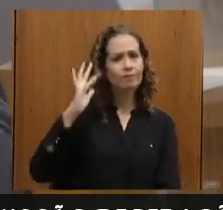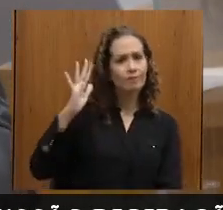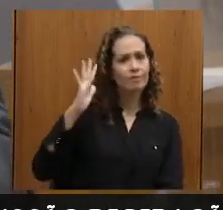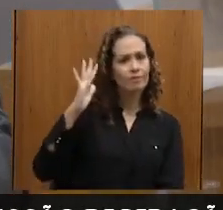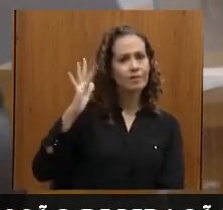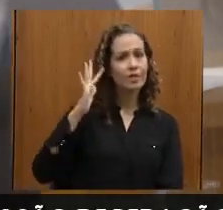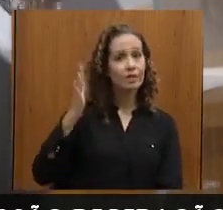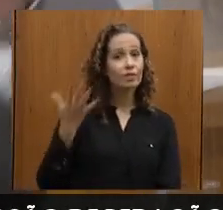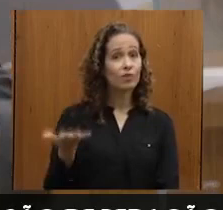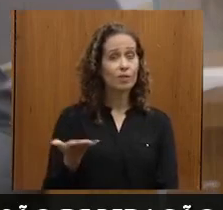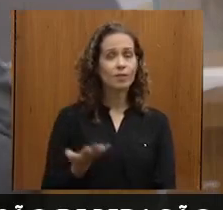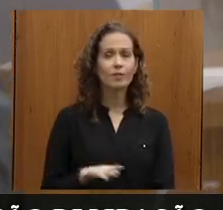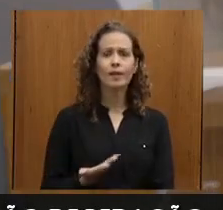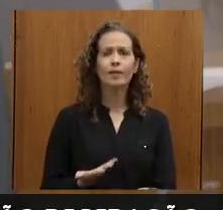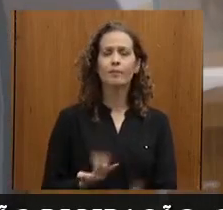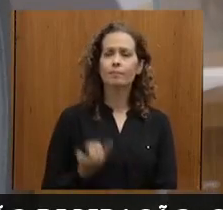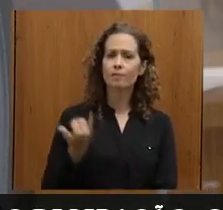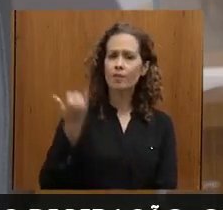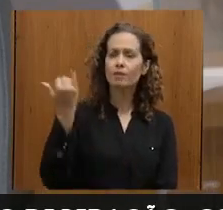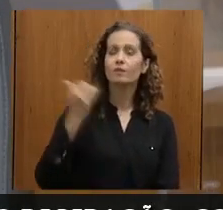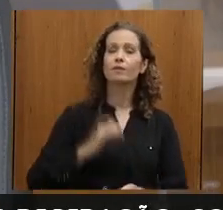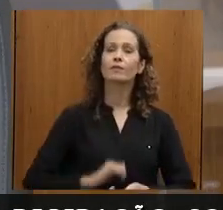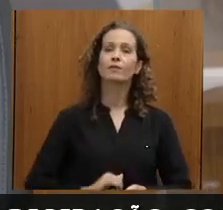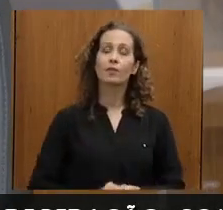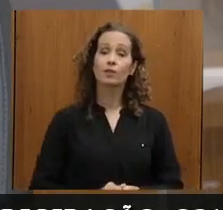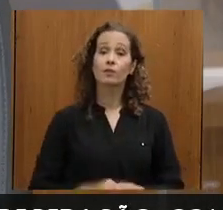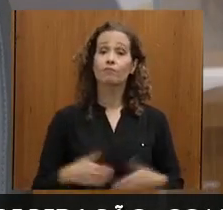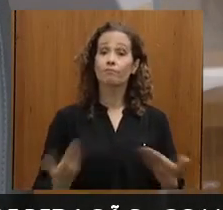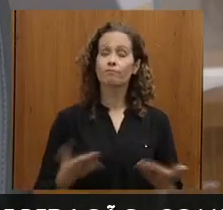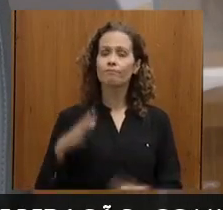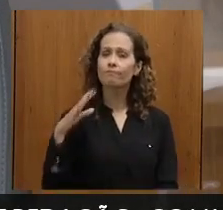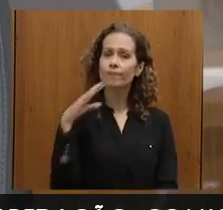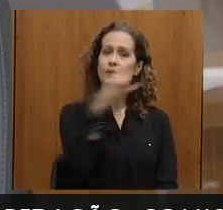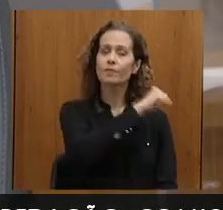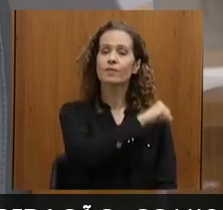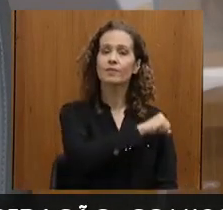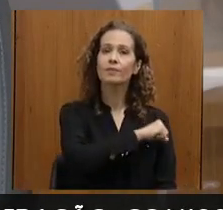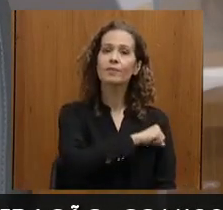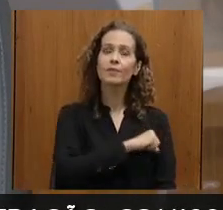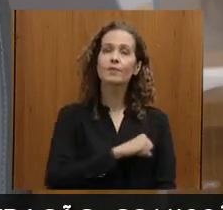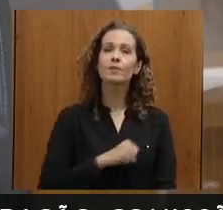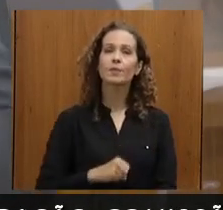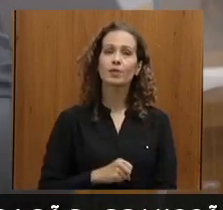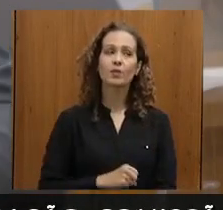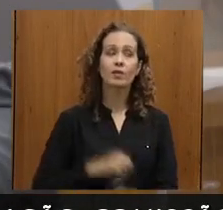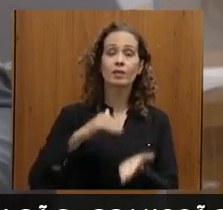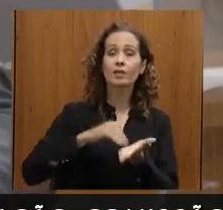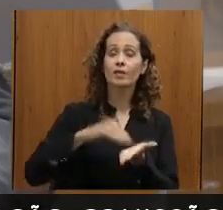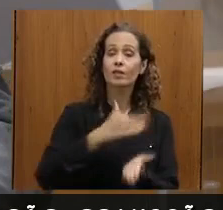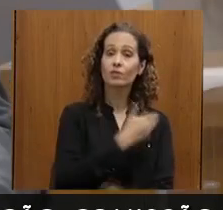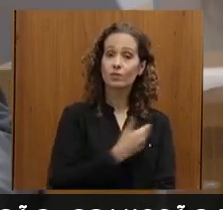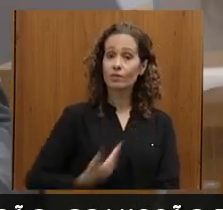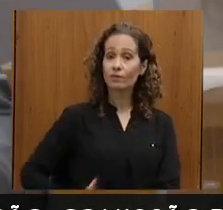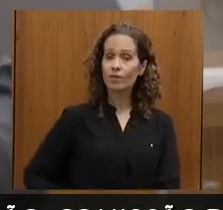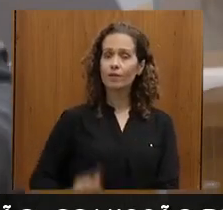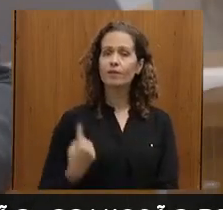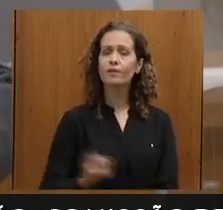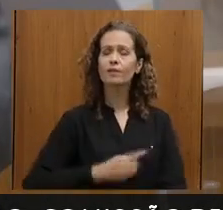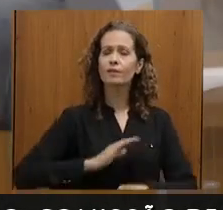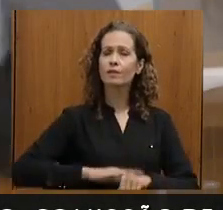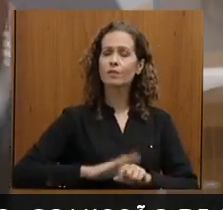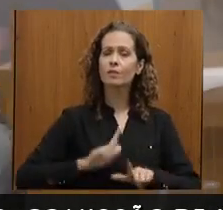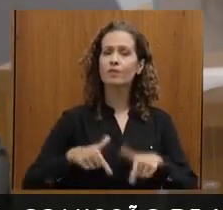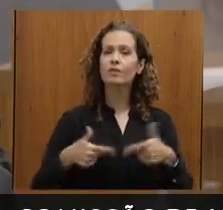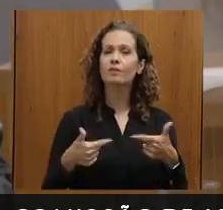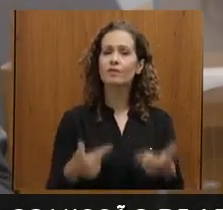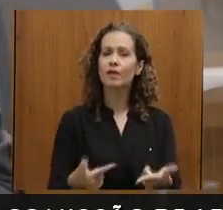mais pertinentes. Então, rapidamente, na Secretaria de Governo nós vamos fazer uma apresentação